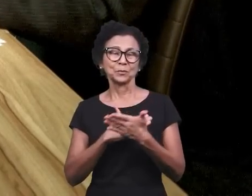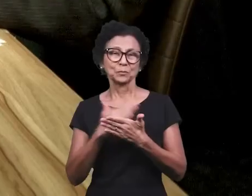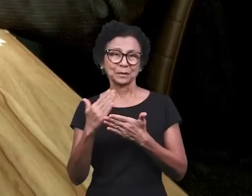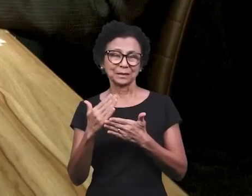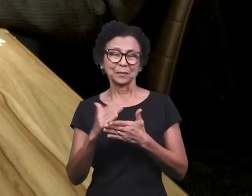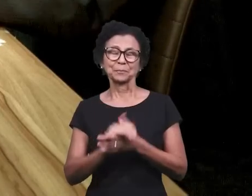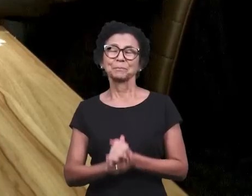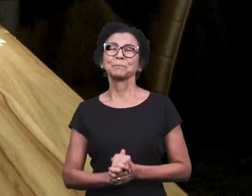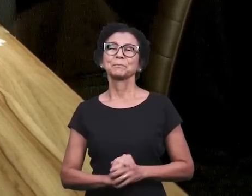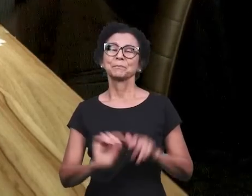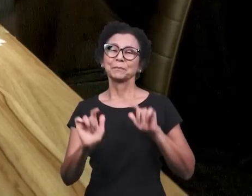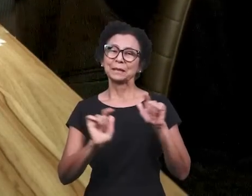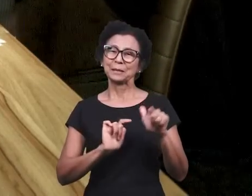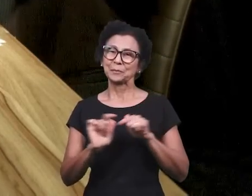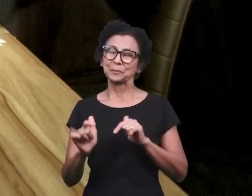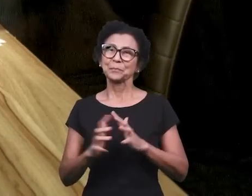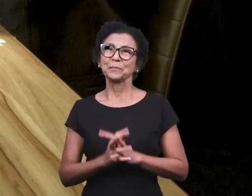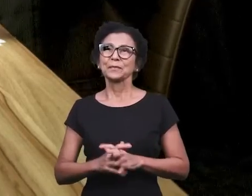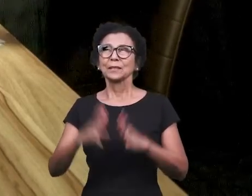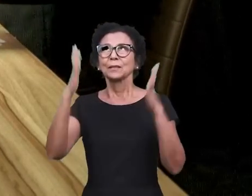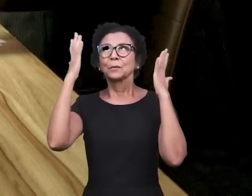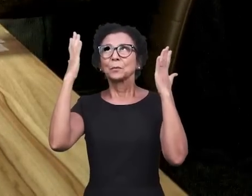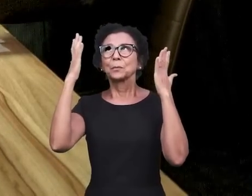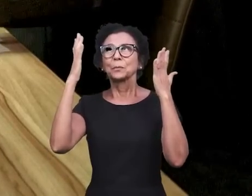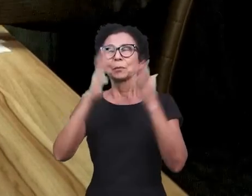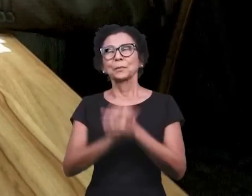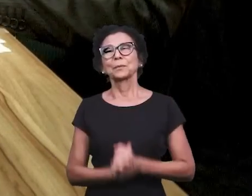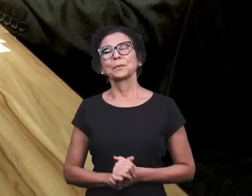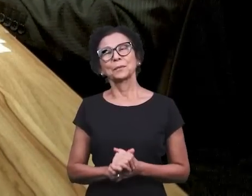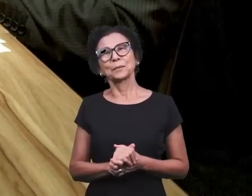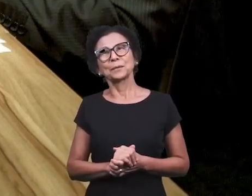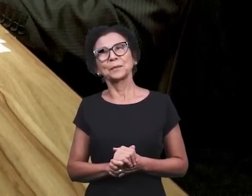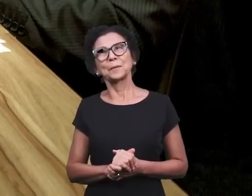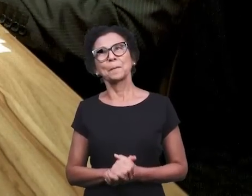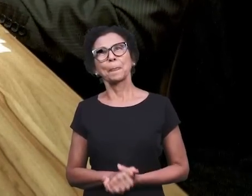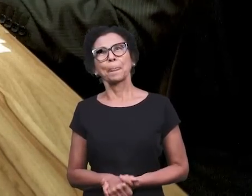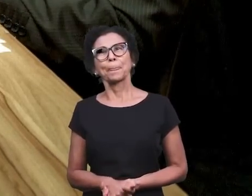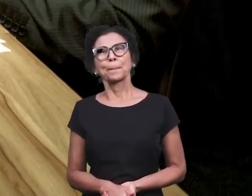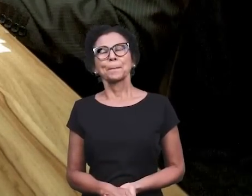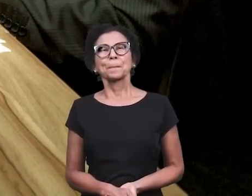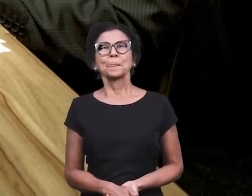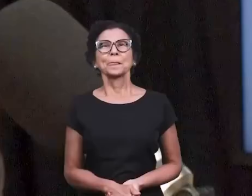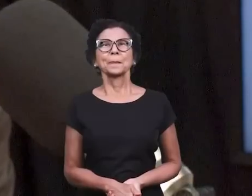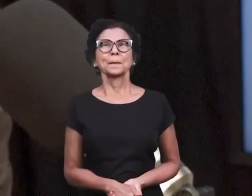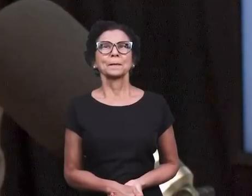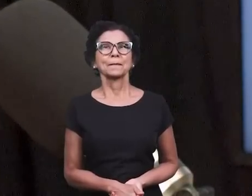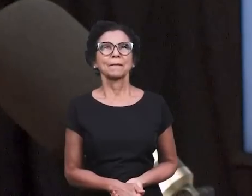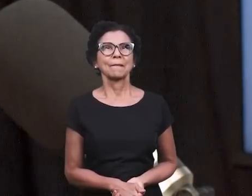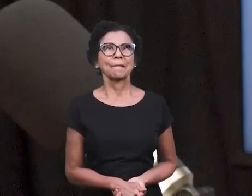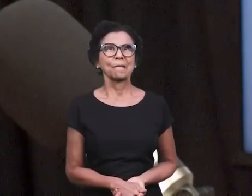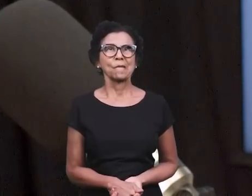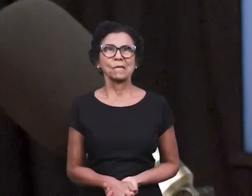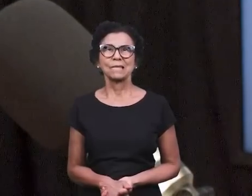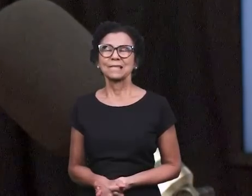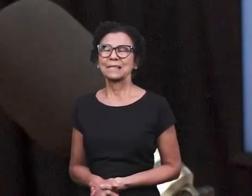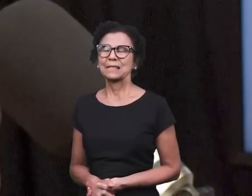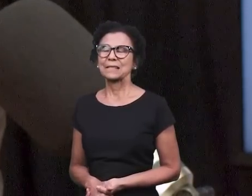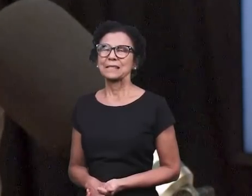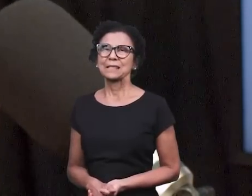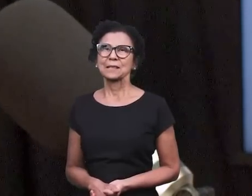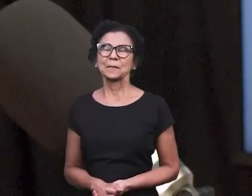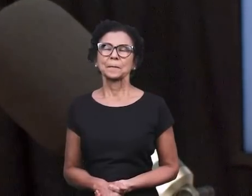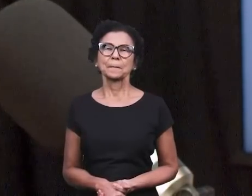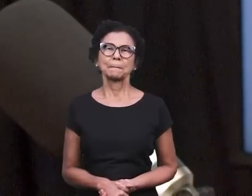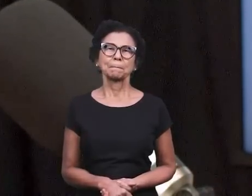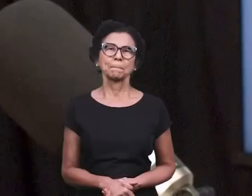maravilhosa. É muito bom, isso é muito bom. Graças a Deus. Glória Amém. Irmãos, olha só, vocês acompanham com a gente esses programas,